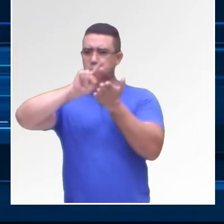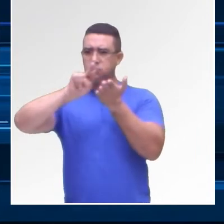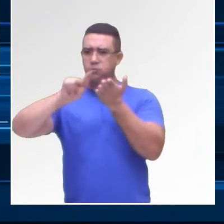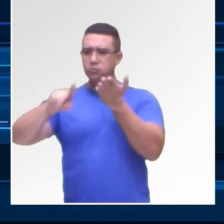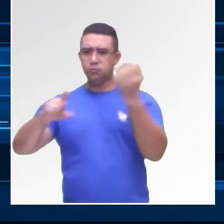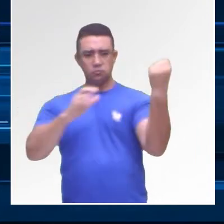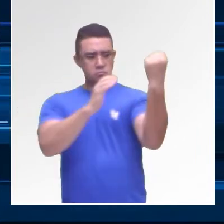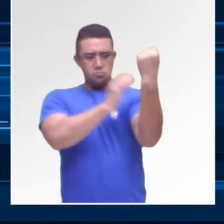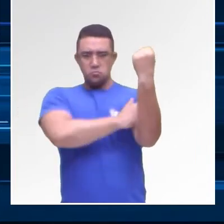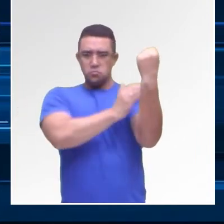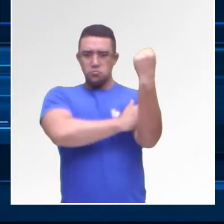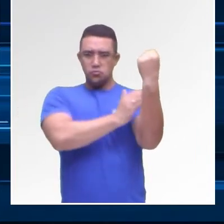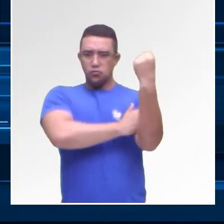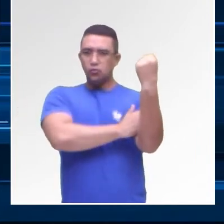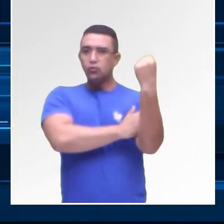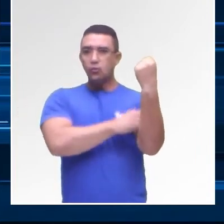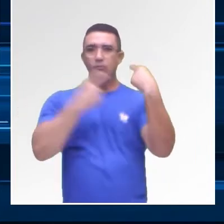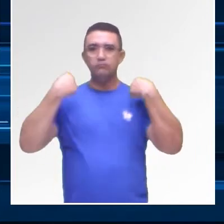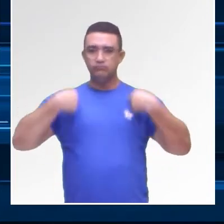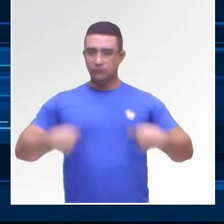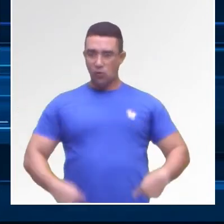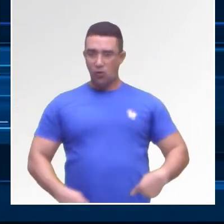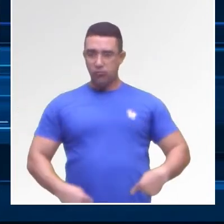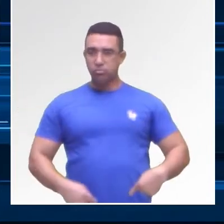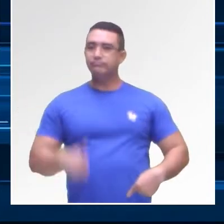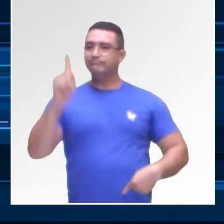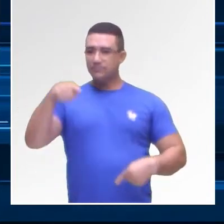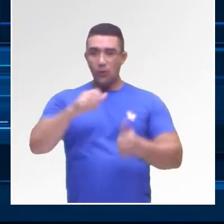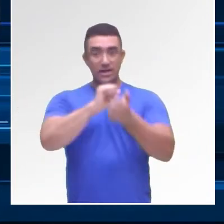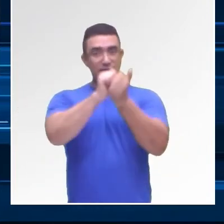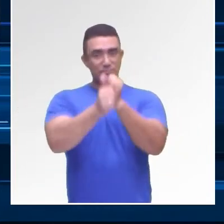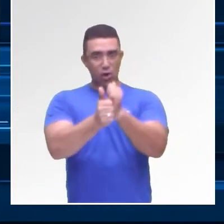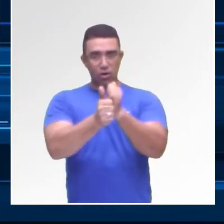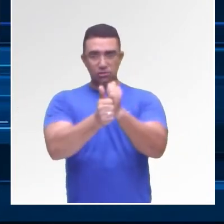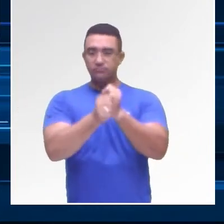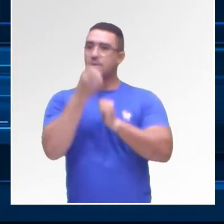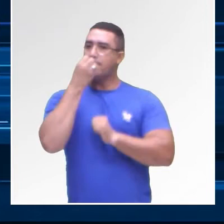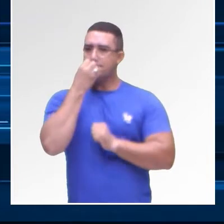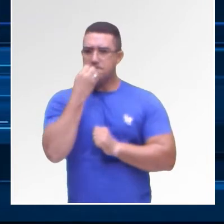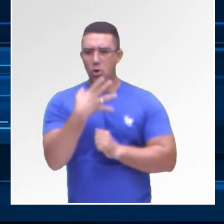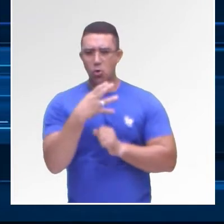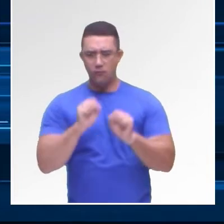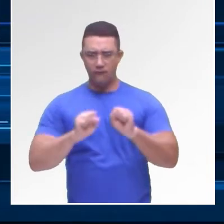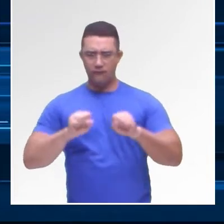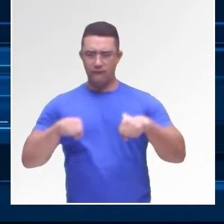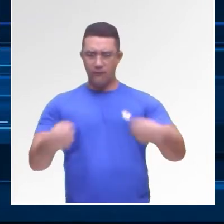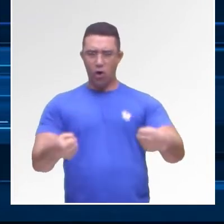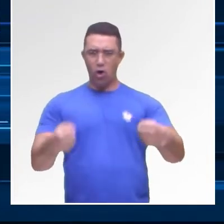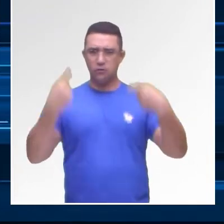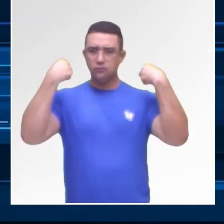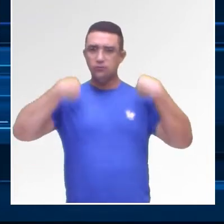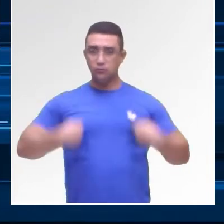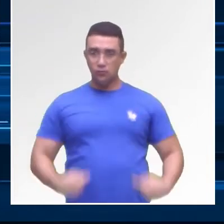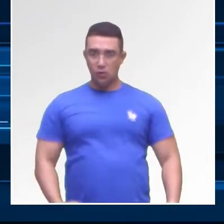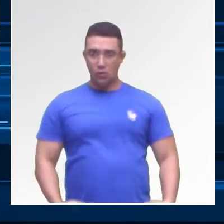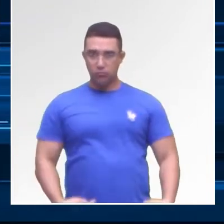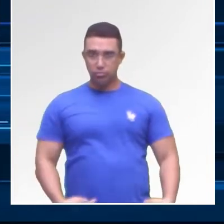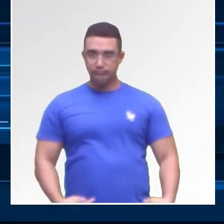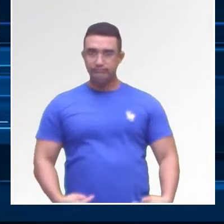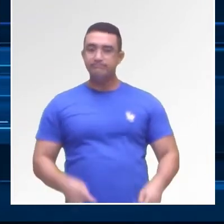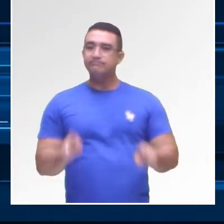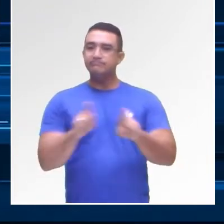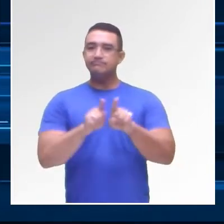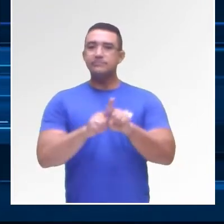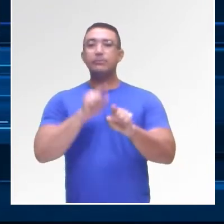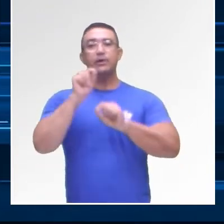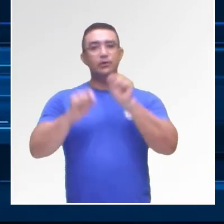Então isso faz com que ele seja um esporte muito bom para fortalecer nosso corpo por inteiro e também para